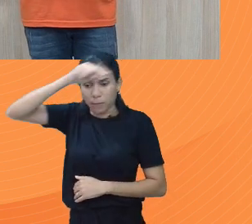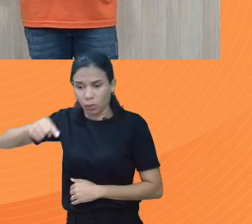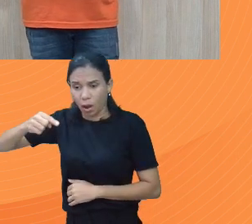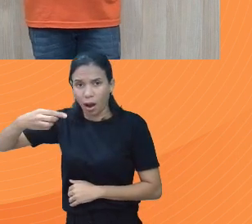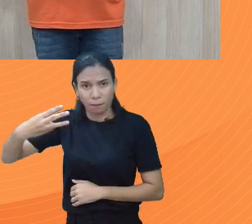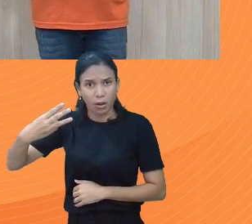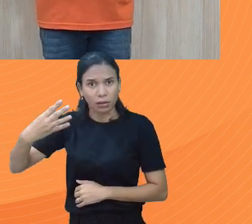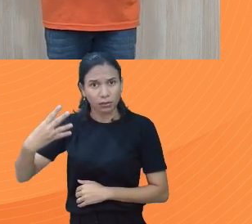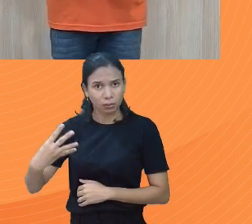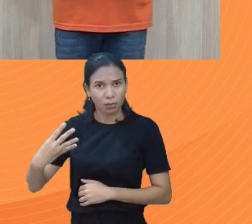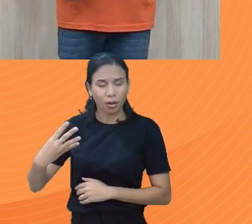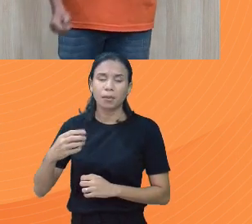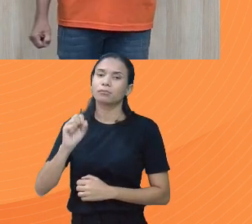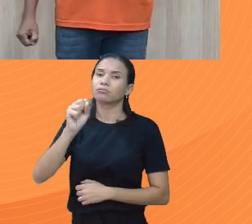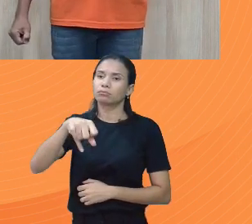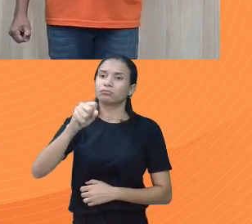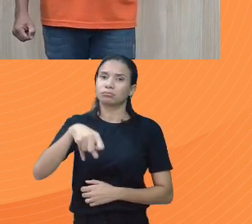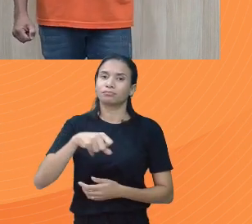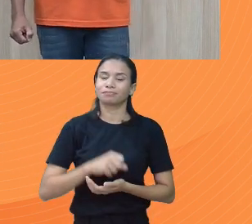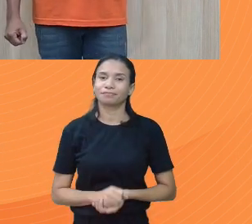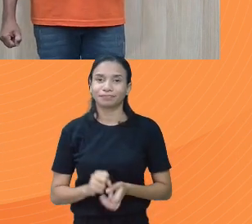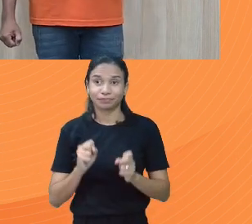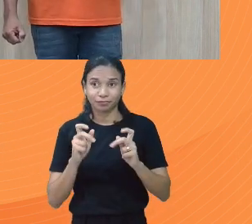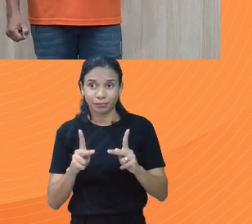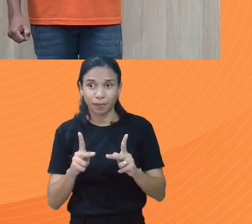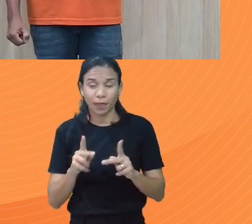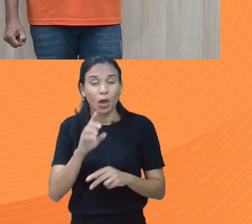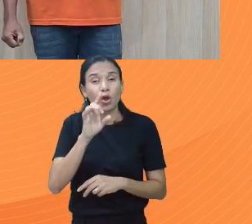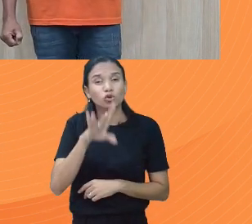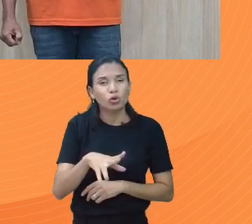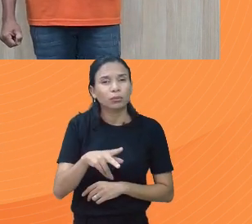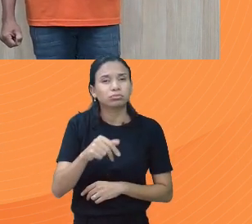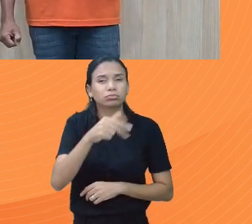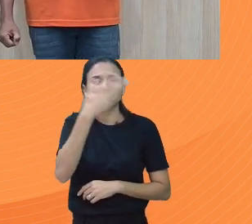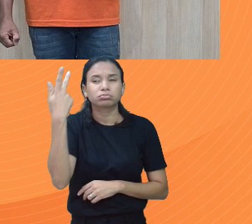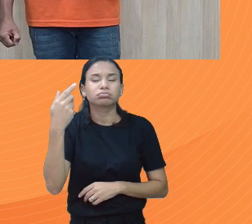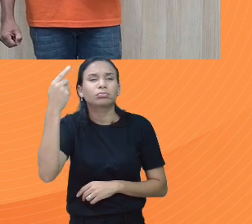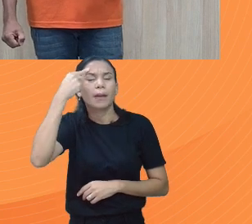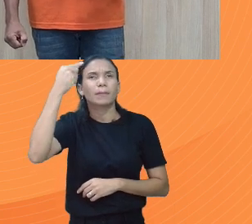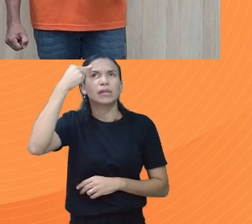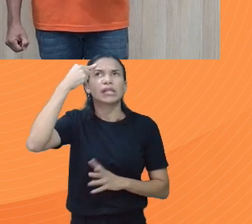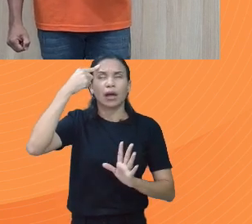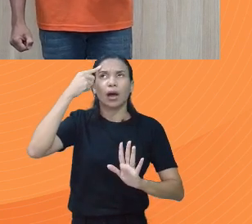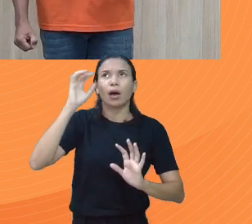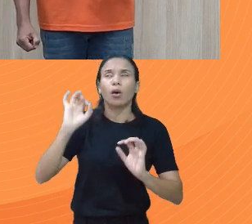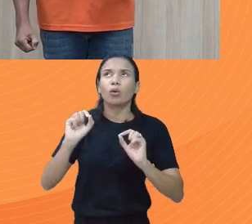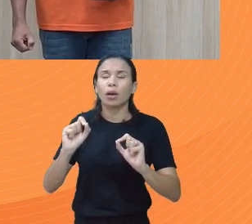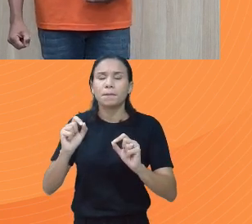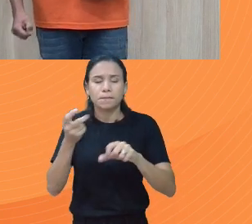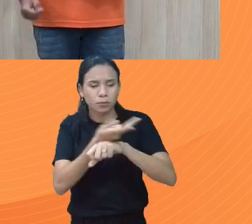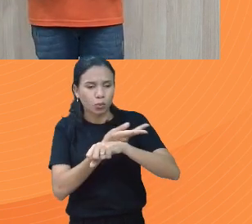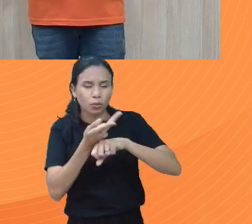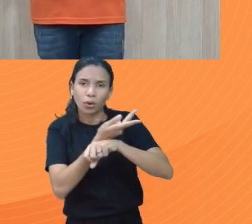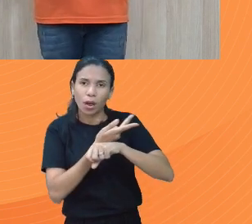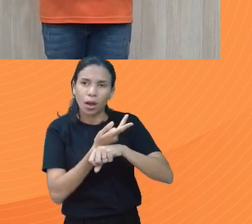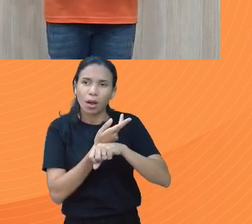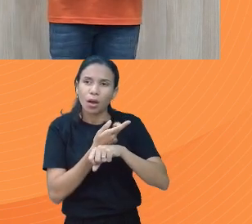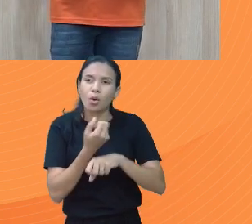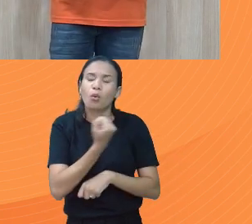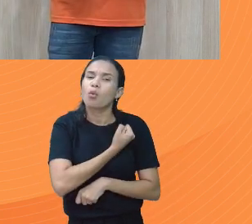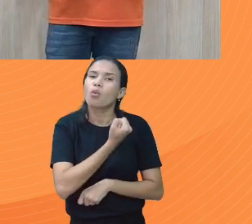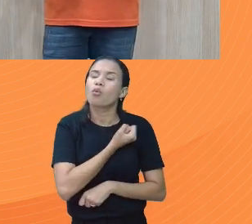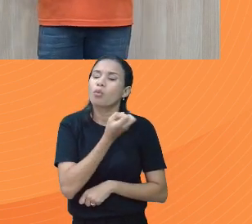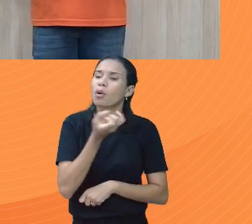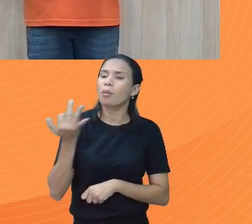não? Poderia sim, tá? Só você se perguntar ou procurar. Por qual